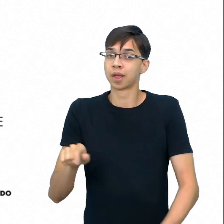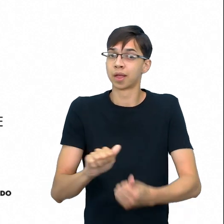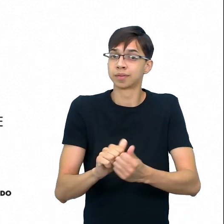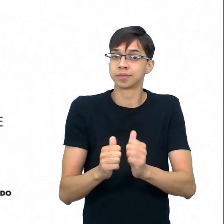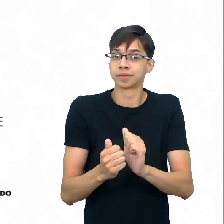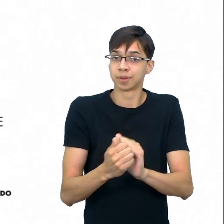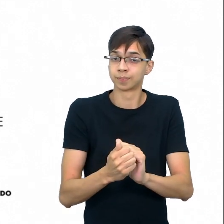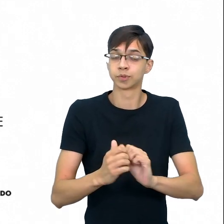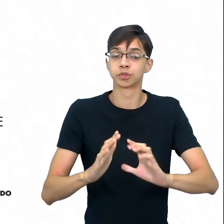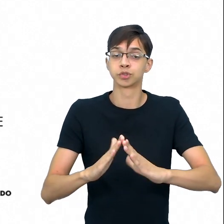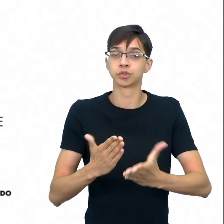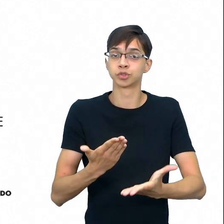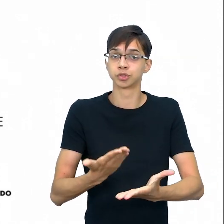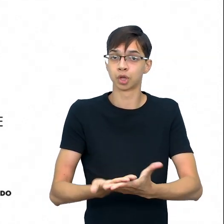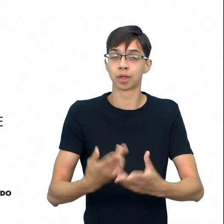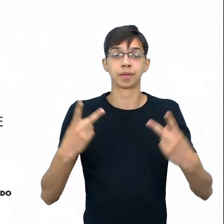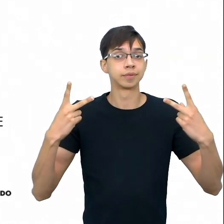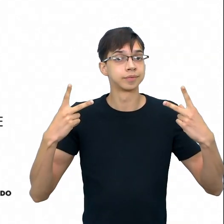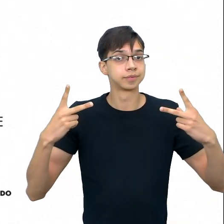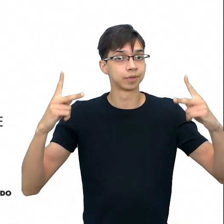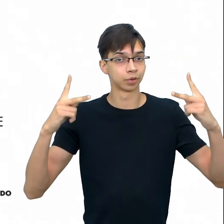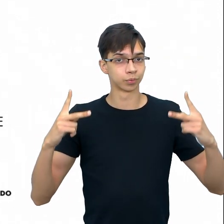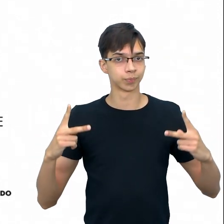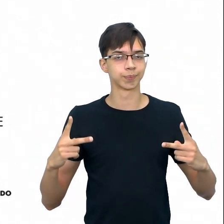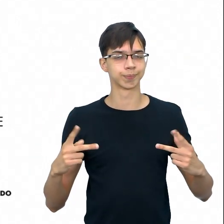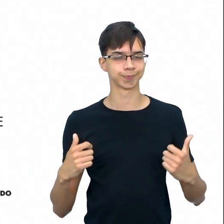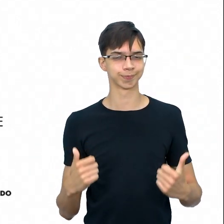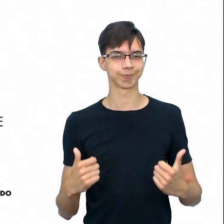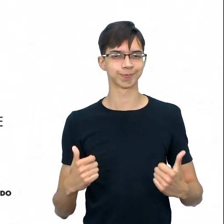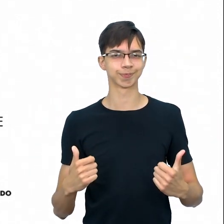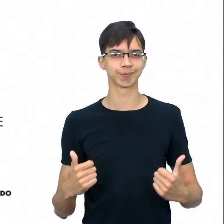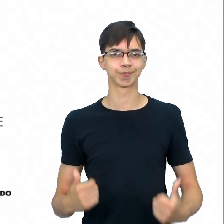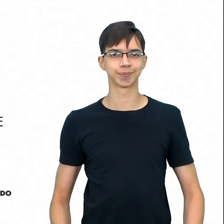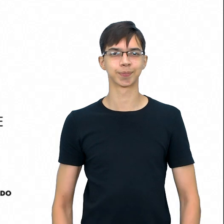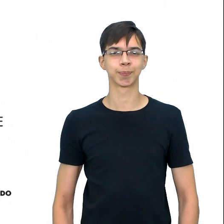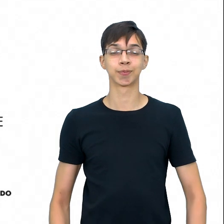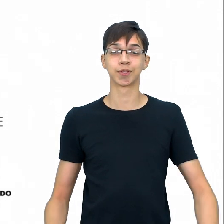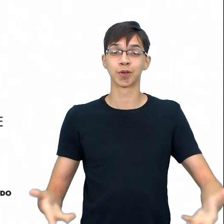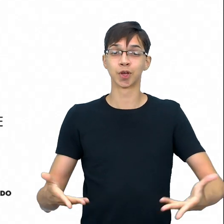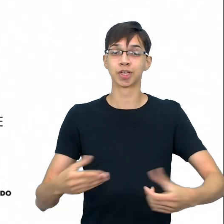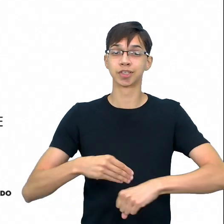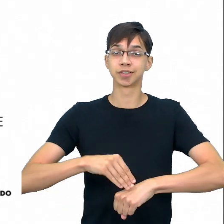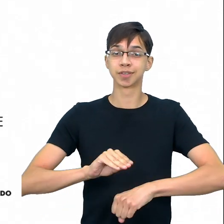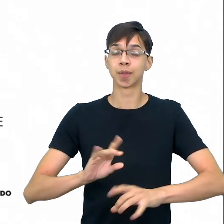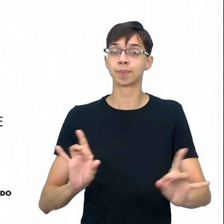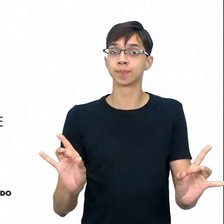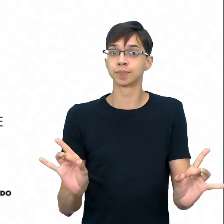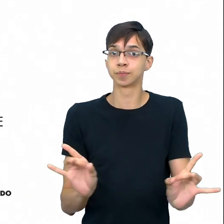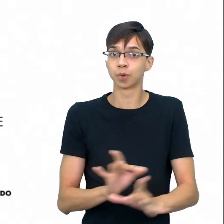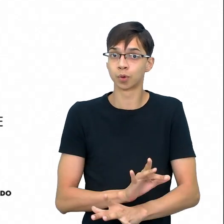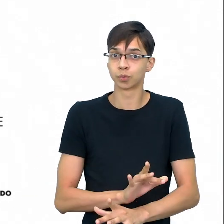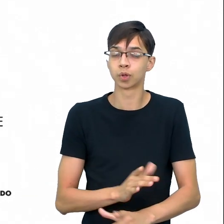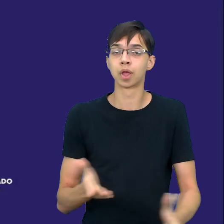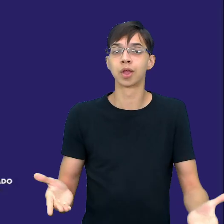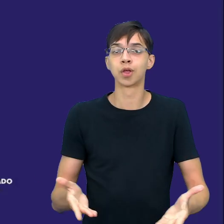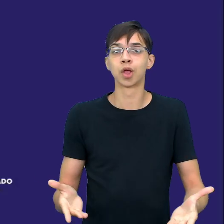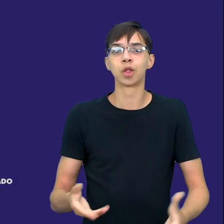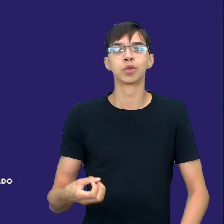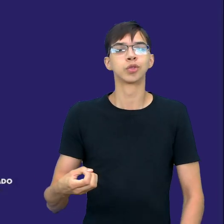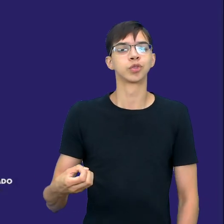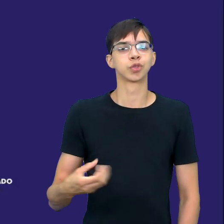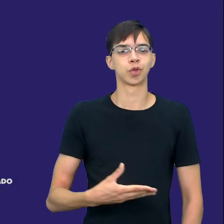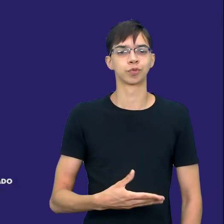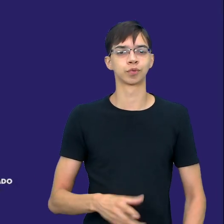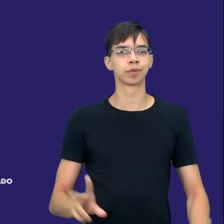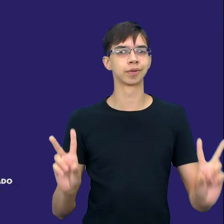as escolas de vocês, ok? E agora, né, que nós deixamos as sugestões, nós vamos para um momento novo, né, de partilhas